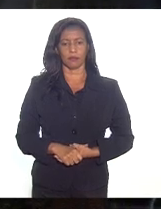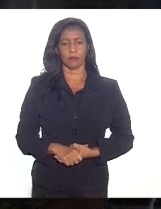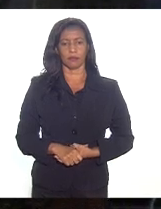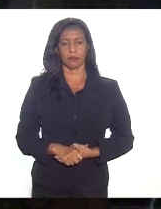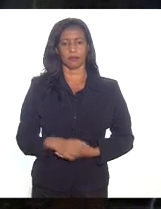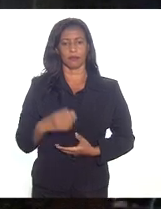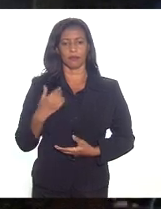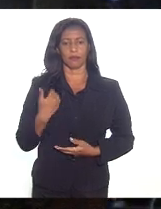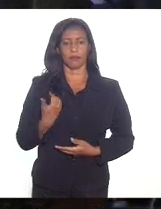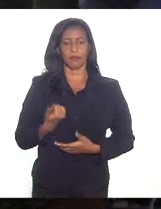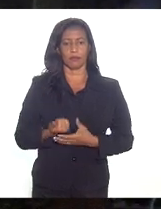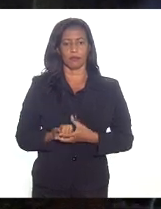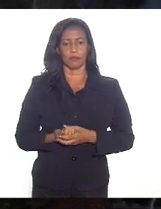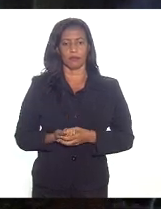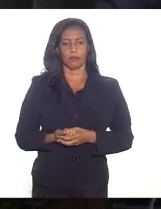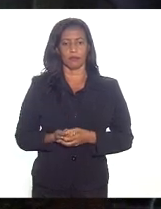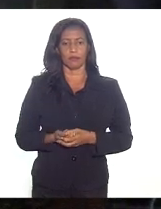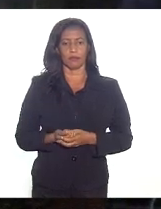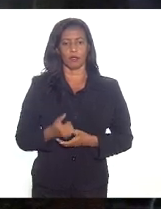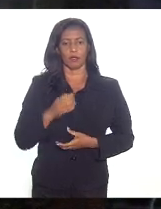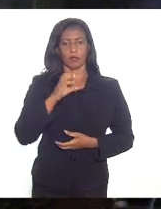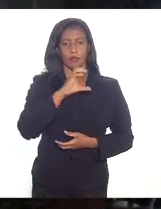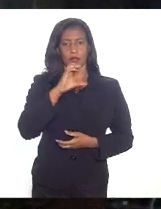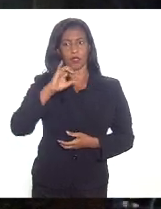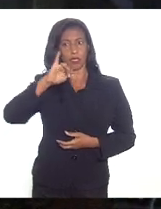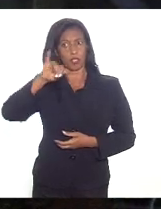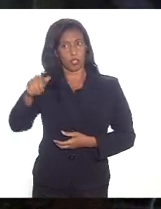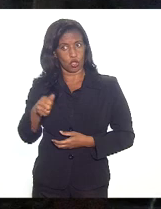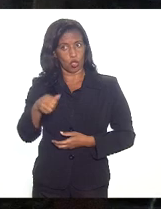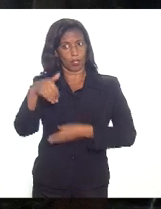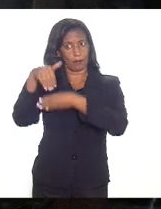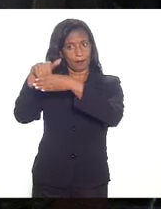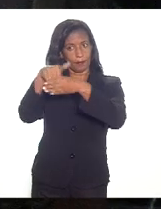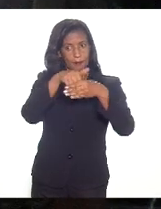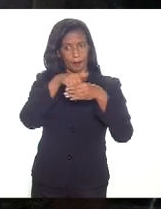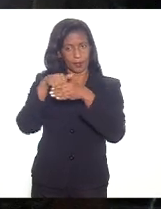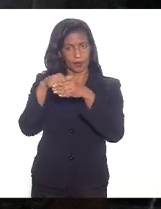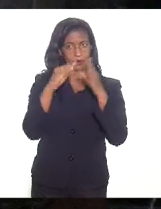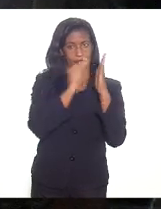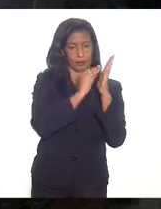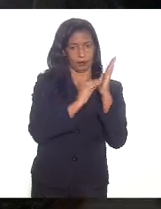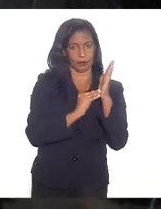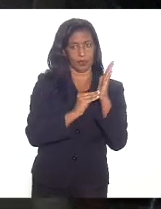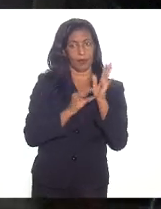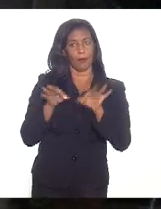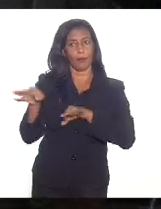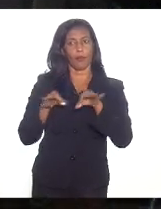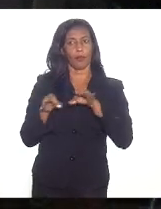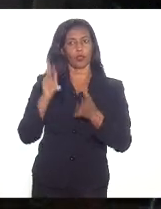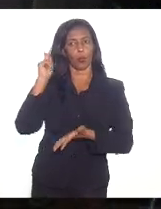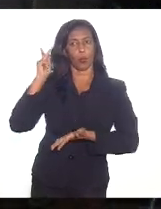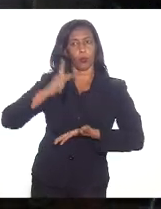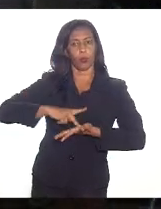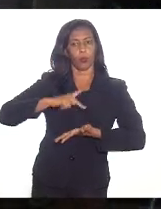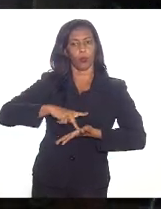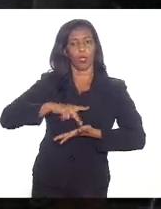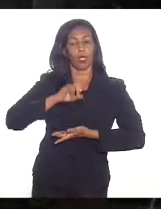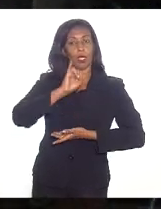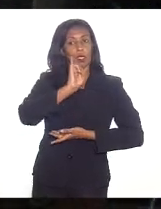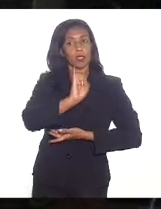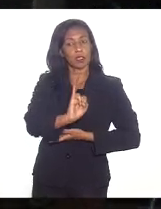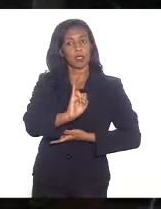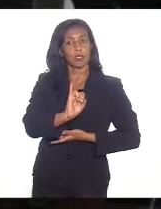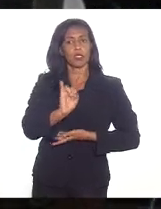vou votar o parecer da CCJ e depois vou votar o projeto original. E é simbólico, se alguém quiser